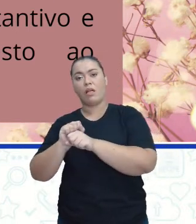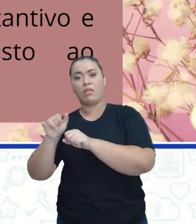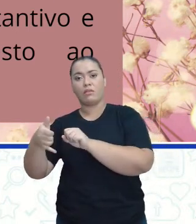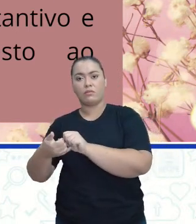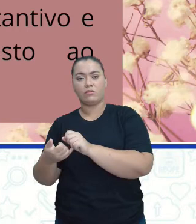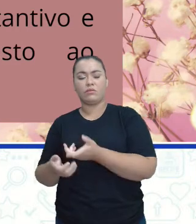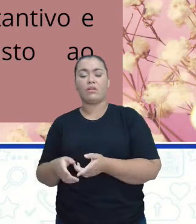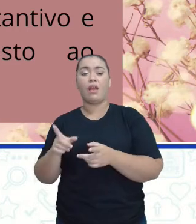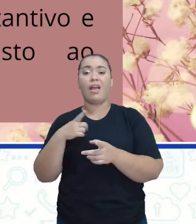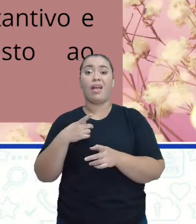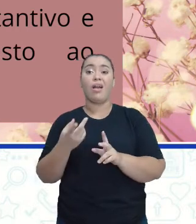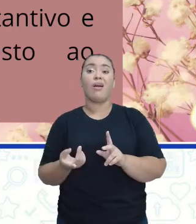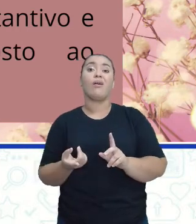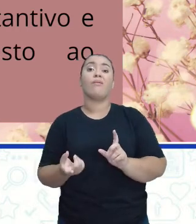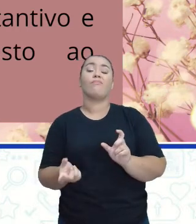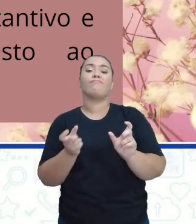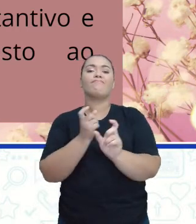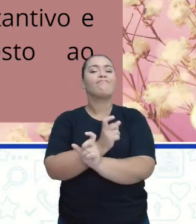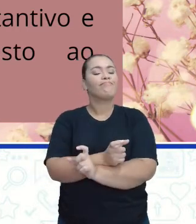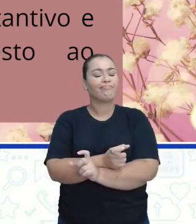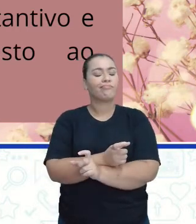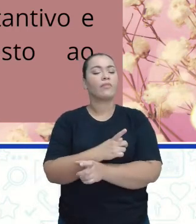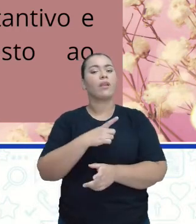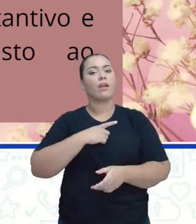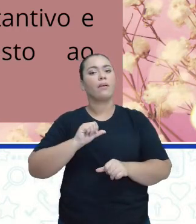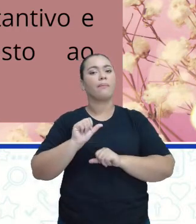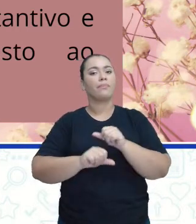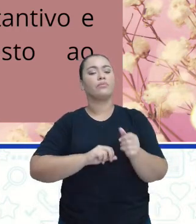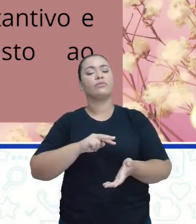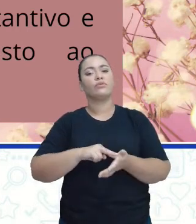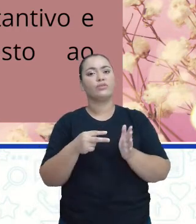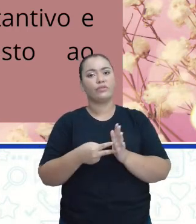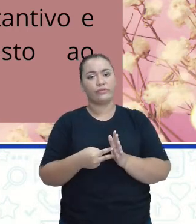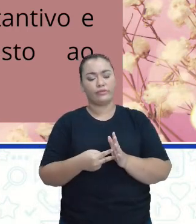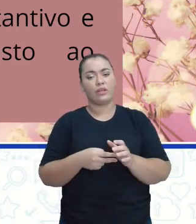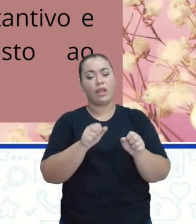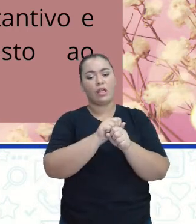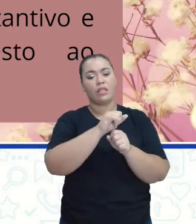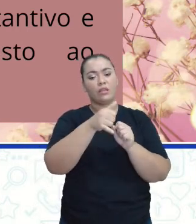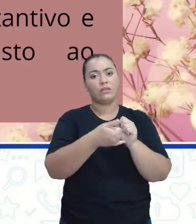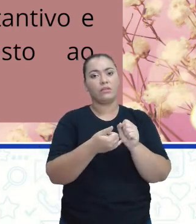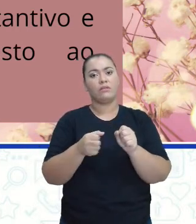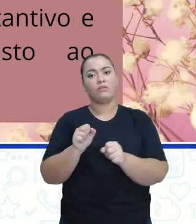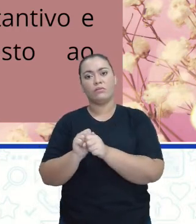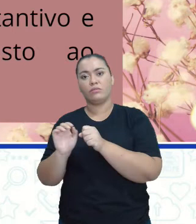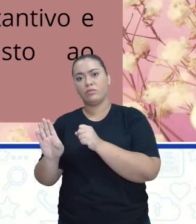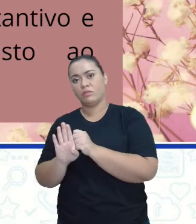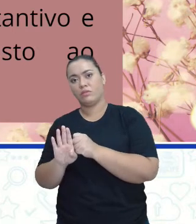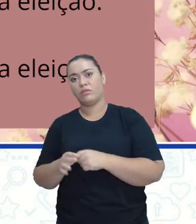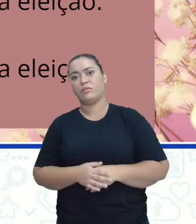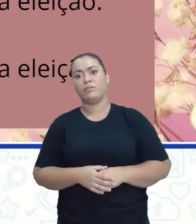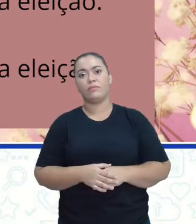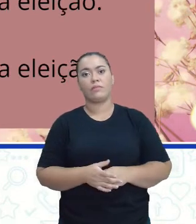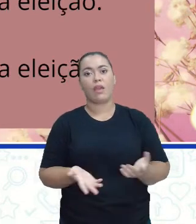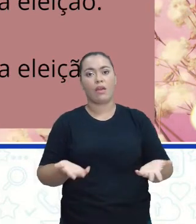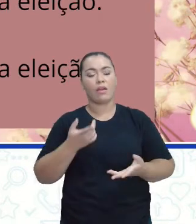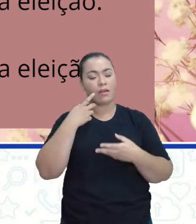outro significado quando anteposto ao substantivo, ou seja, antes do substantivo. Vamos